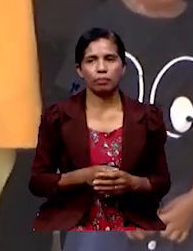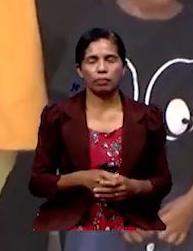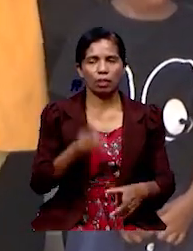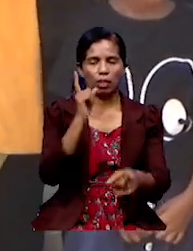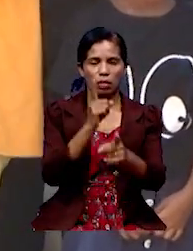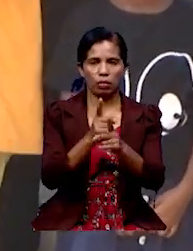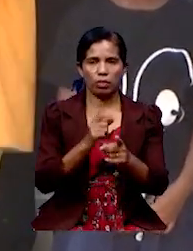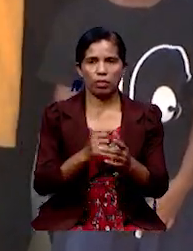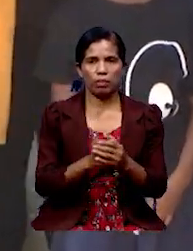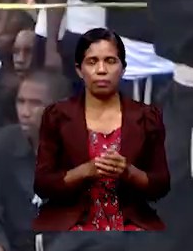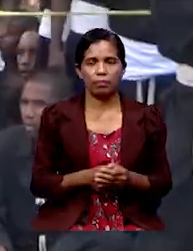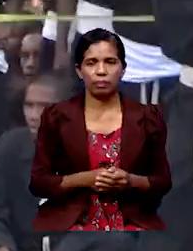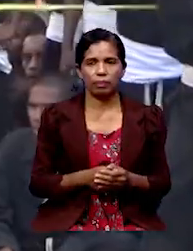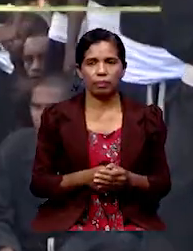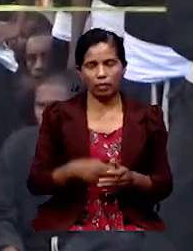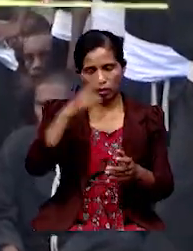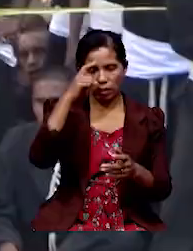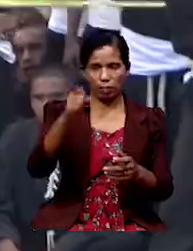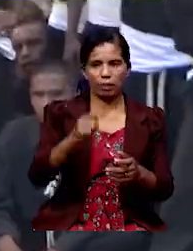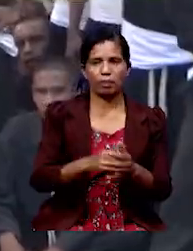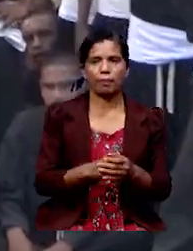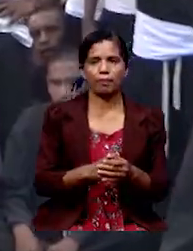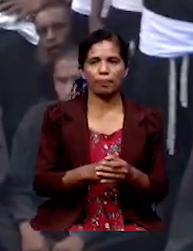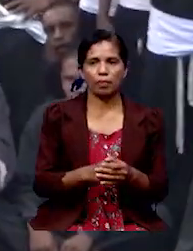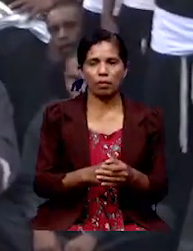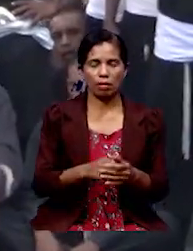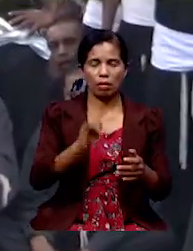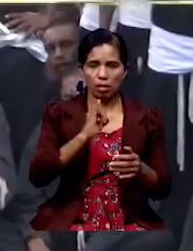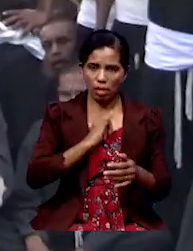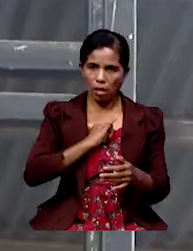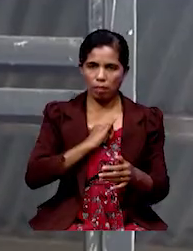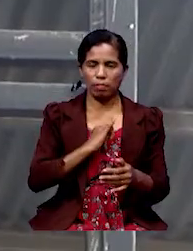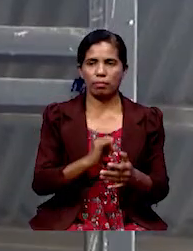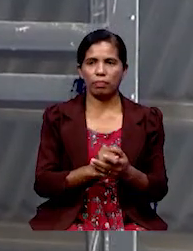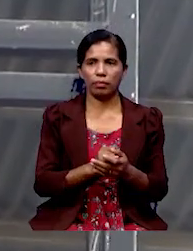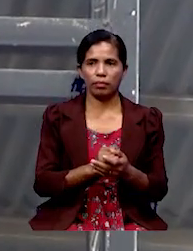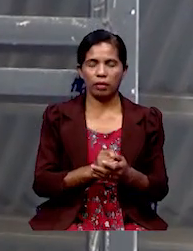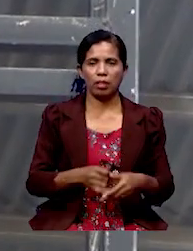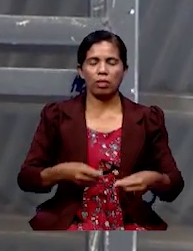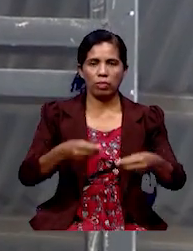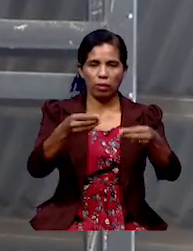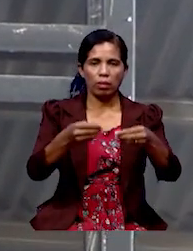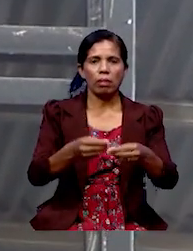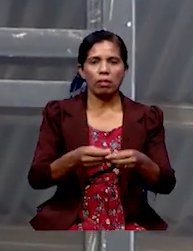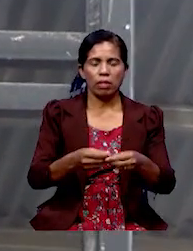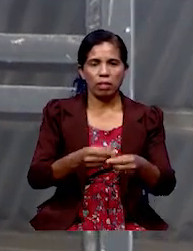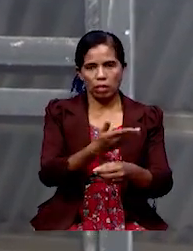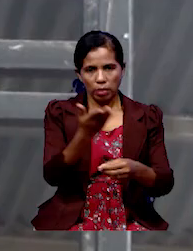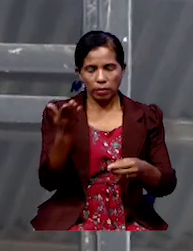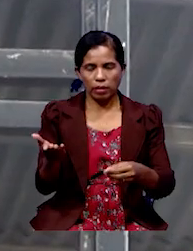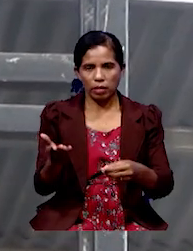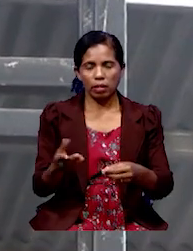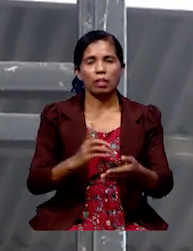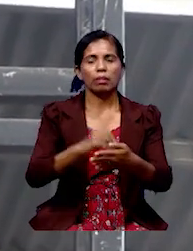kalai. Tambe nene anis administrador hau esperanza ita bot sira. Katak